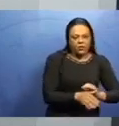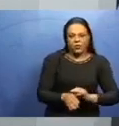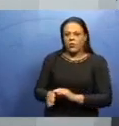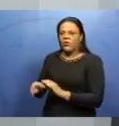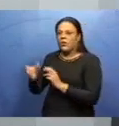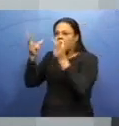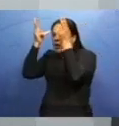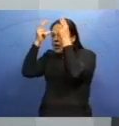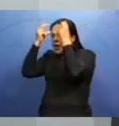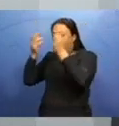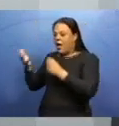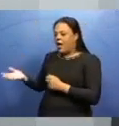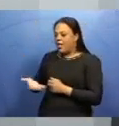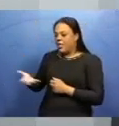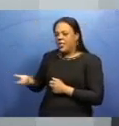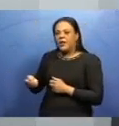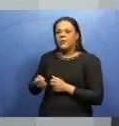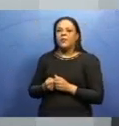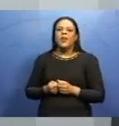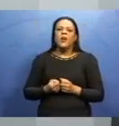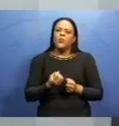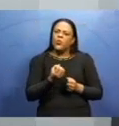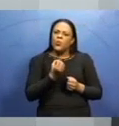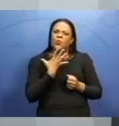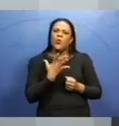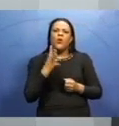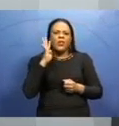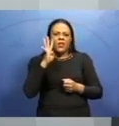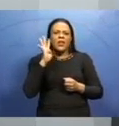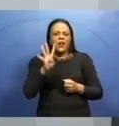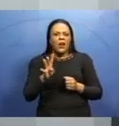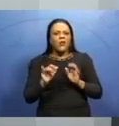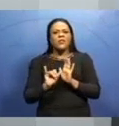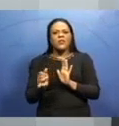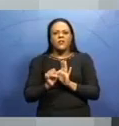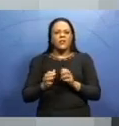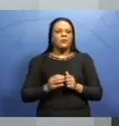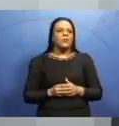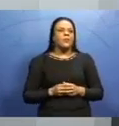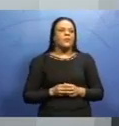a todos, pela mensagem que ela nos deixa, né? Vamos lá?